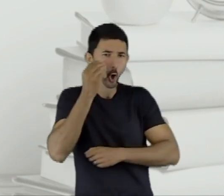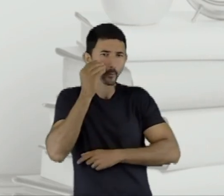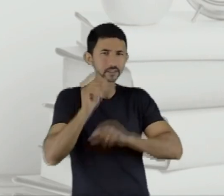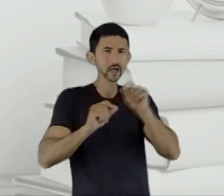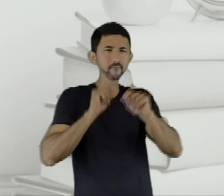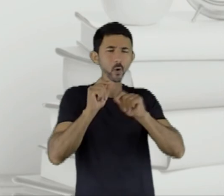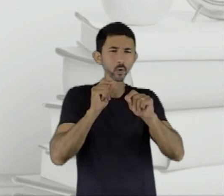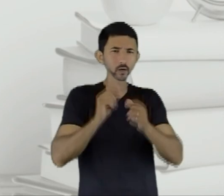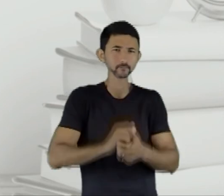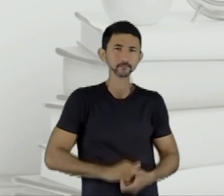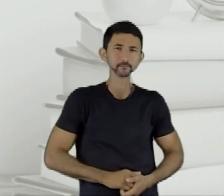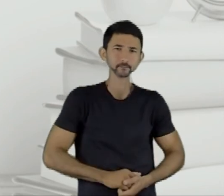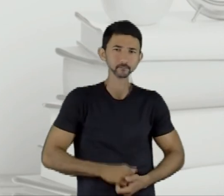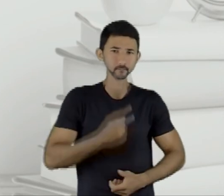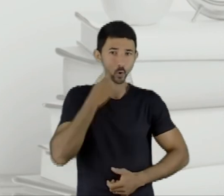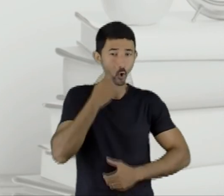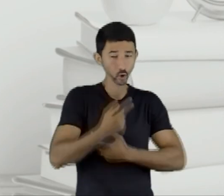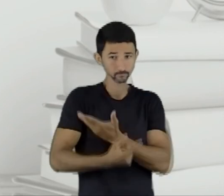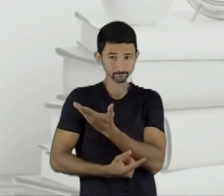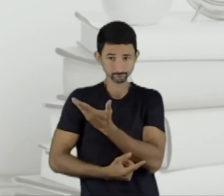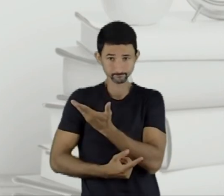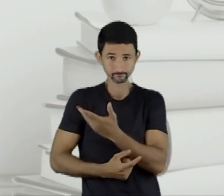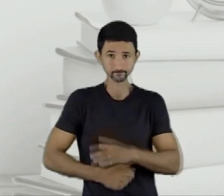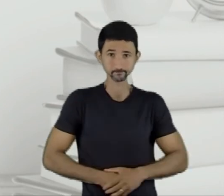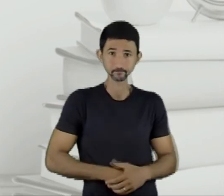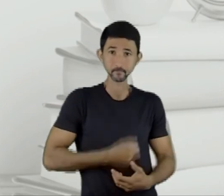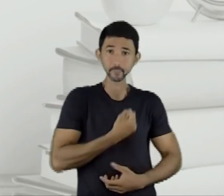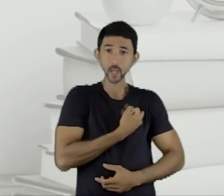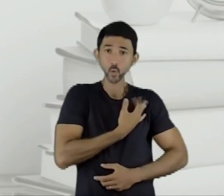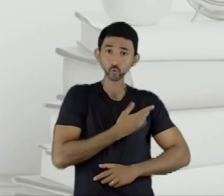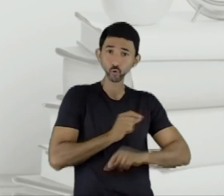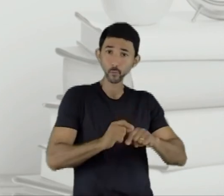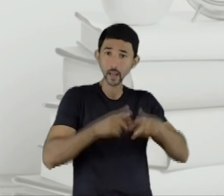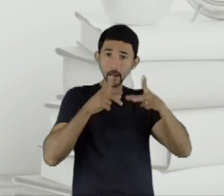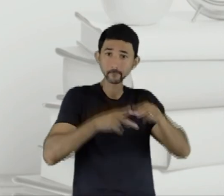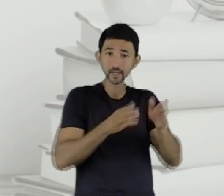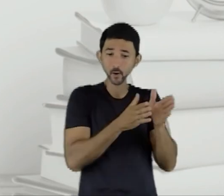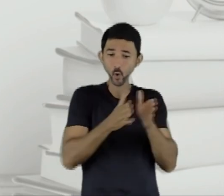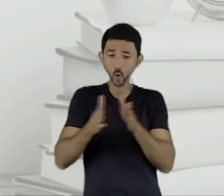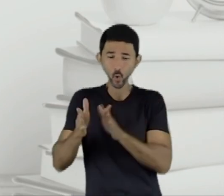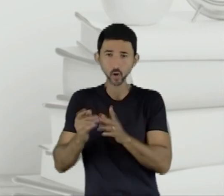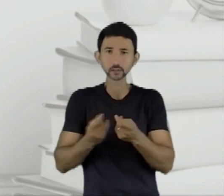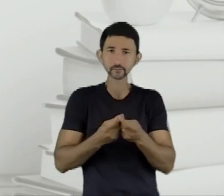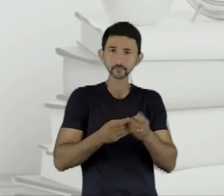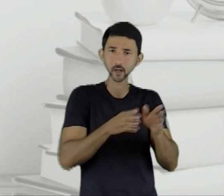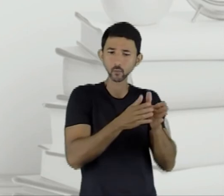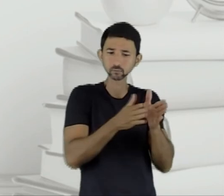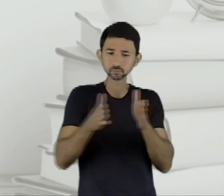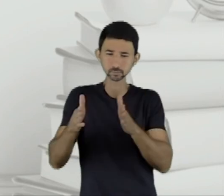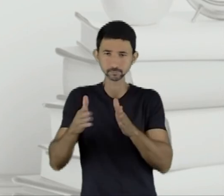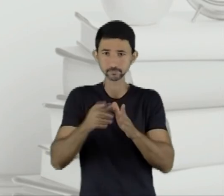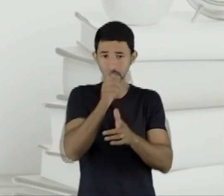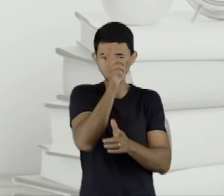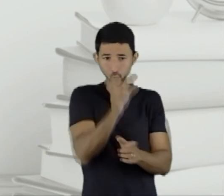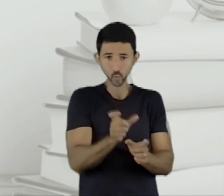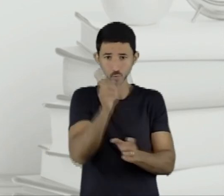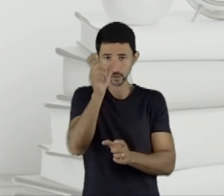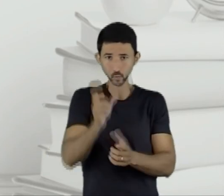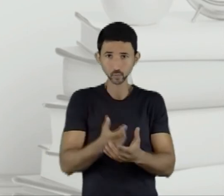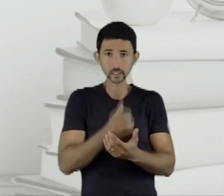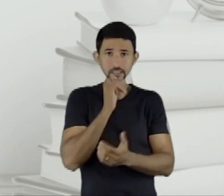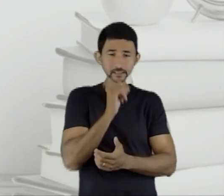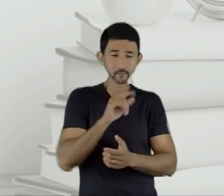o quê? Algarismos que ocupam a mesma ordem devem ficar na mesma coluna, com uma